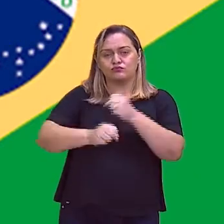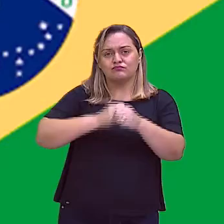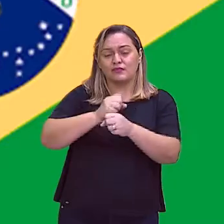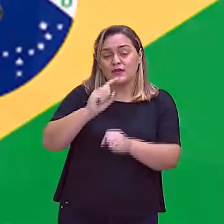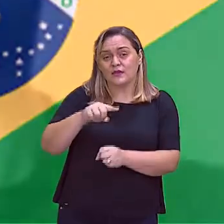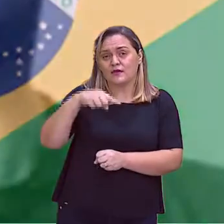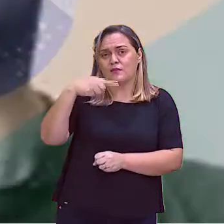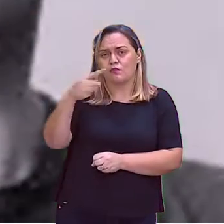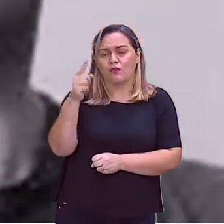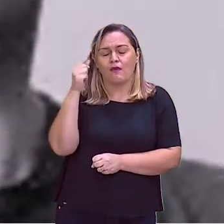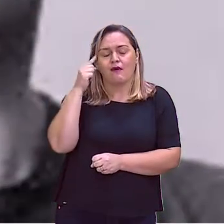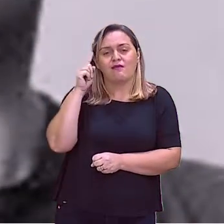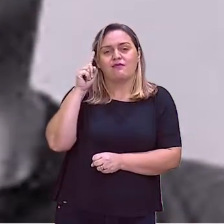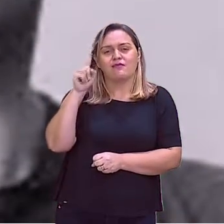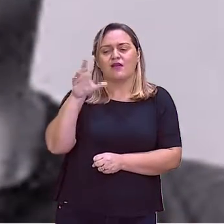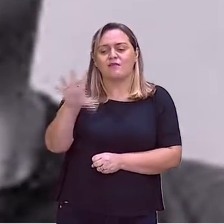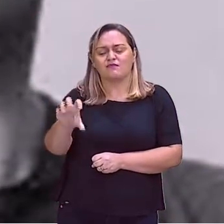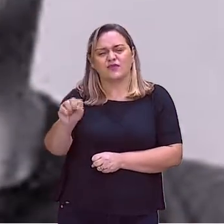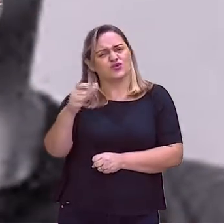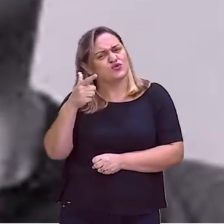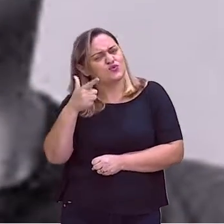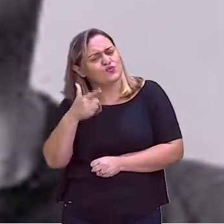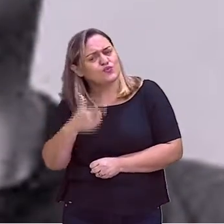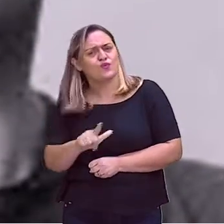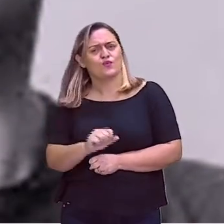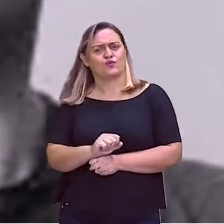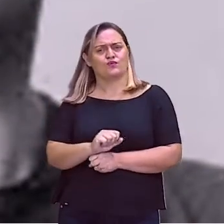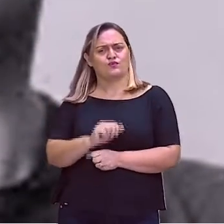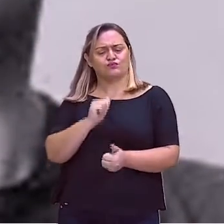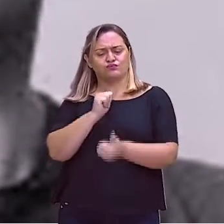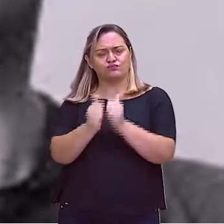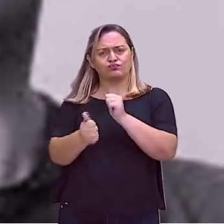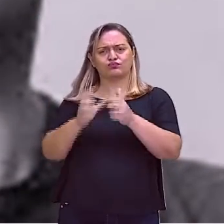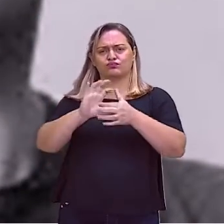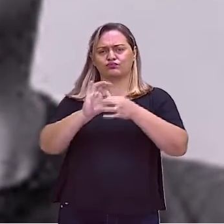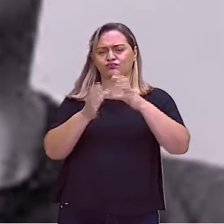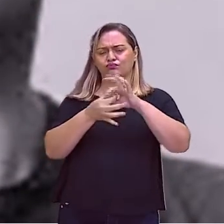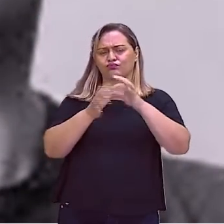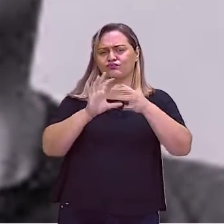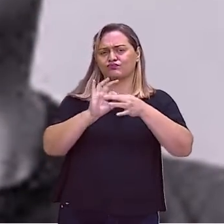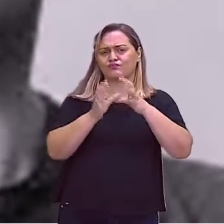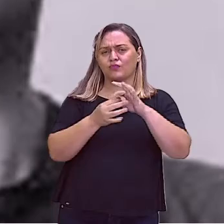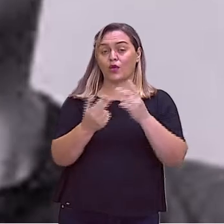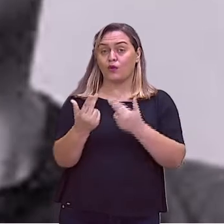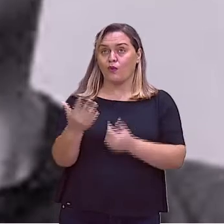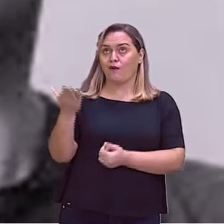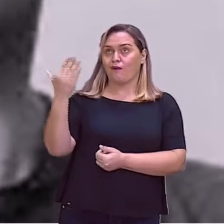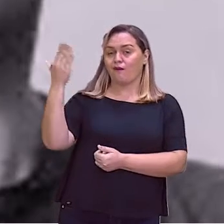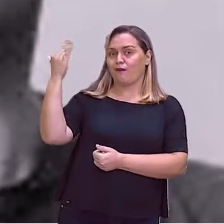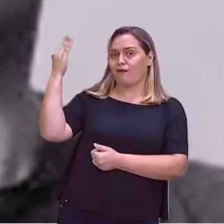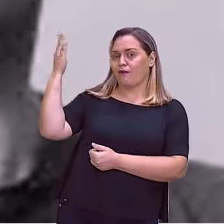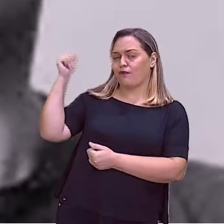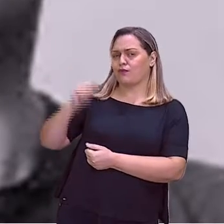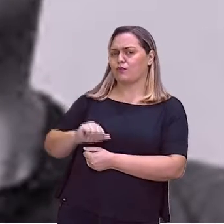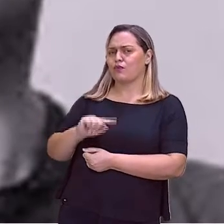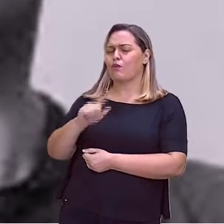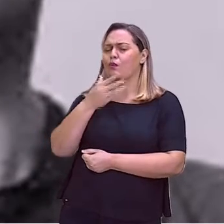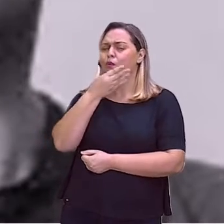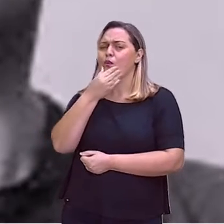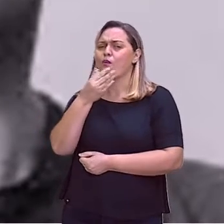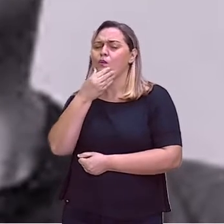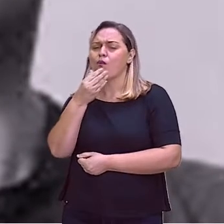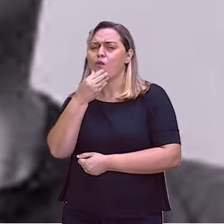competição nos moldes das Olimpíadas dos gregos antigos. Coube a um pedagogo e historiador francês